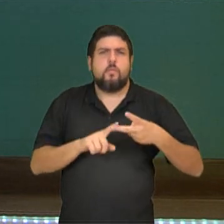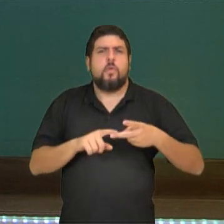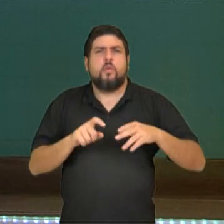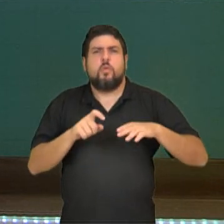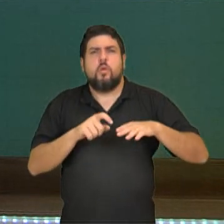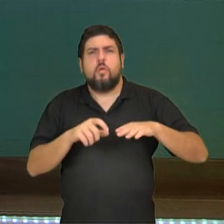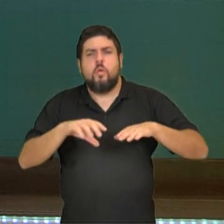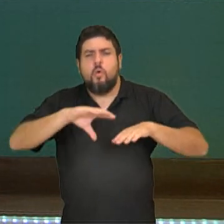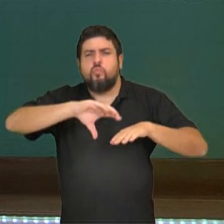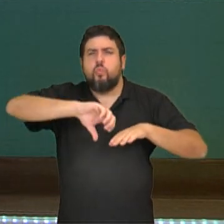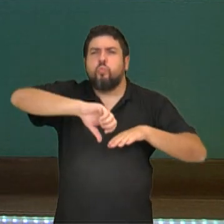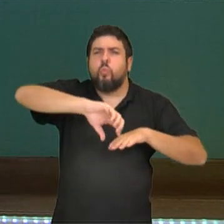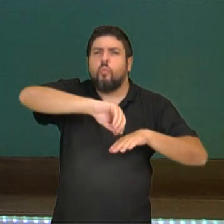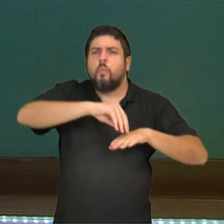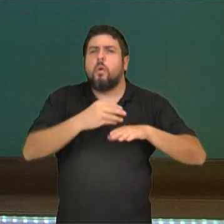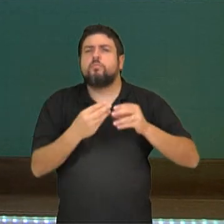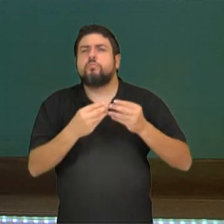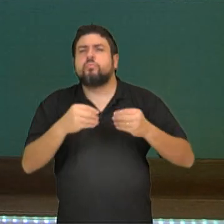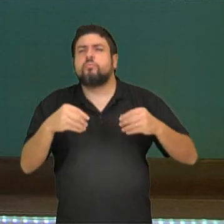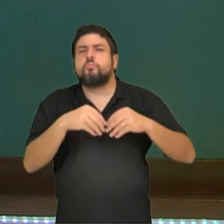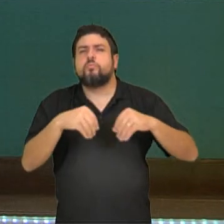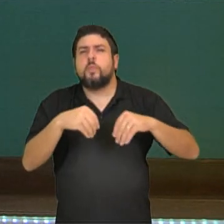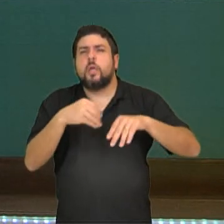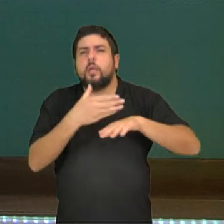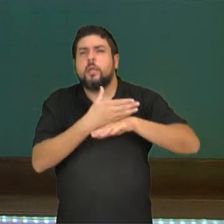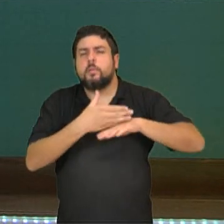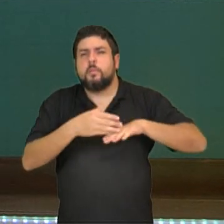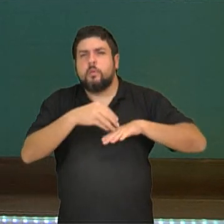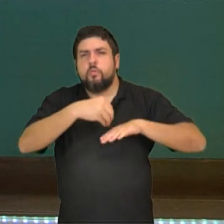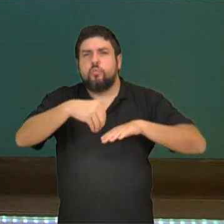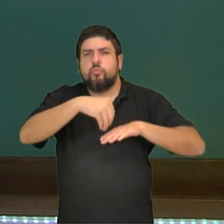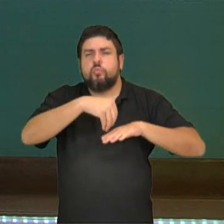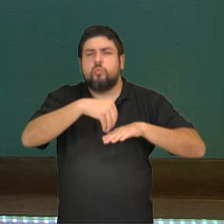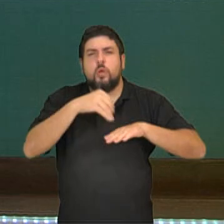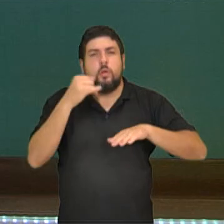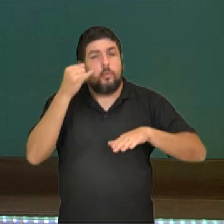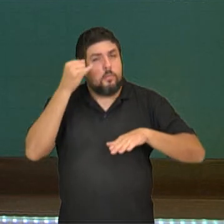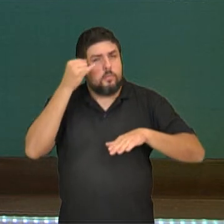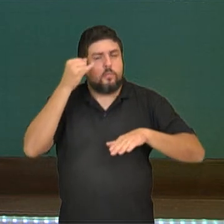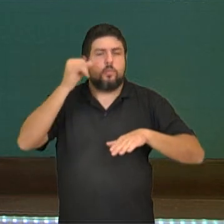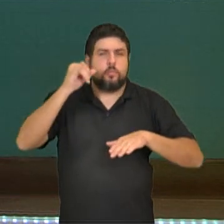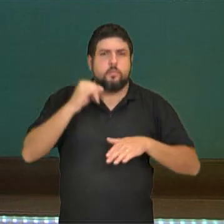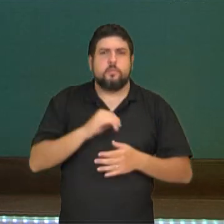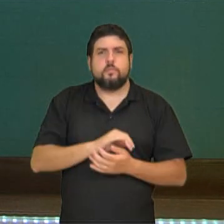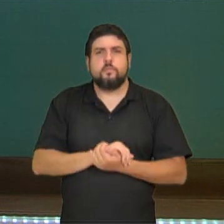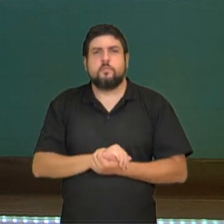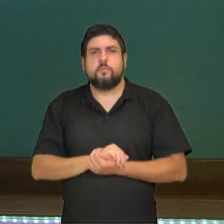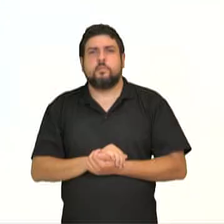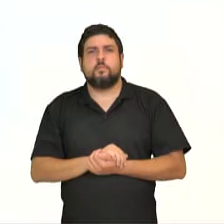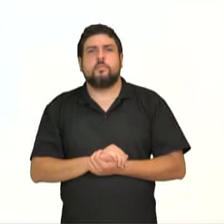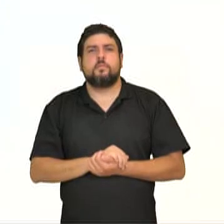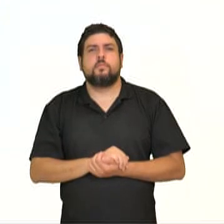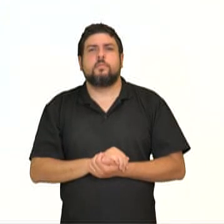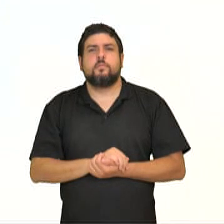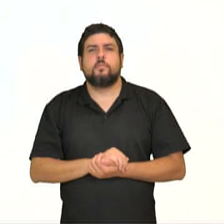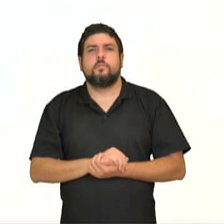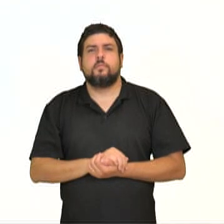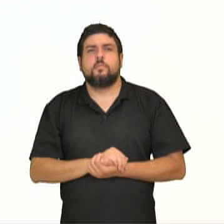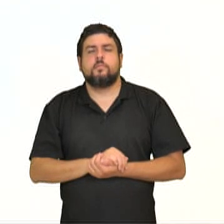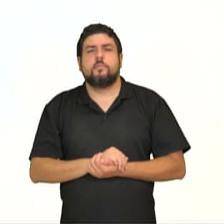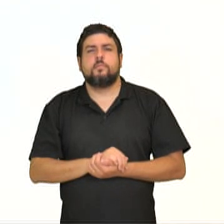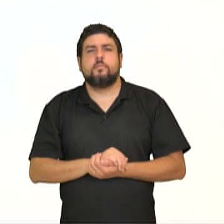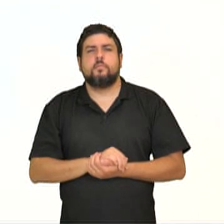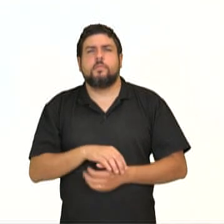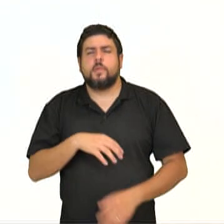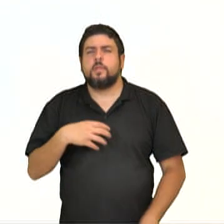para talcos para colocar no pé, por exemplo, para evitar curar pé de atleta. Quais são os sintomas